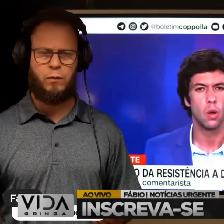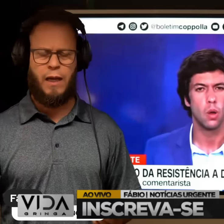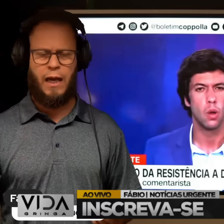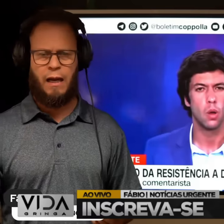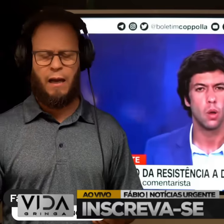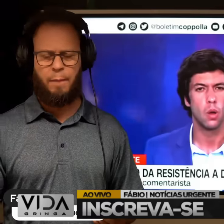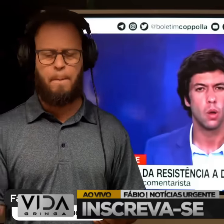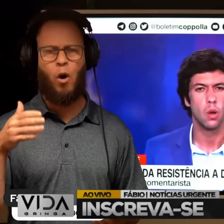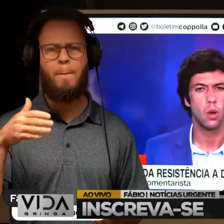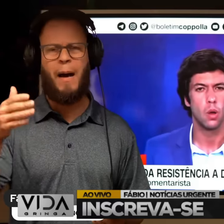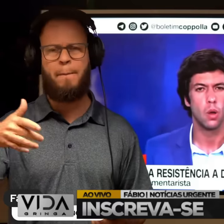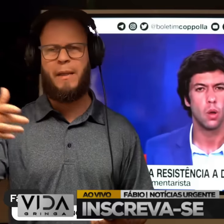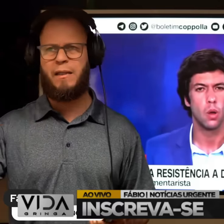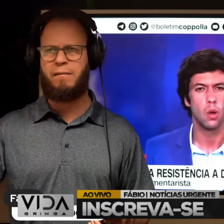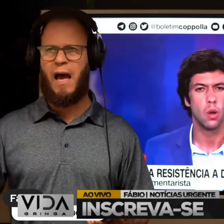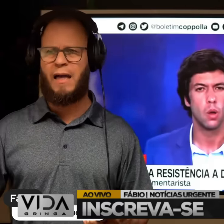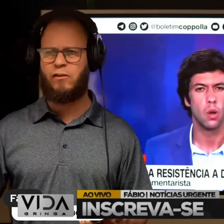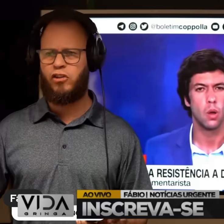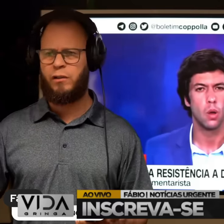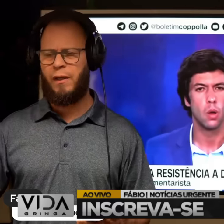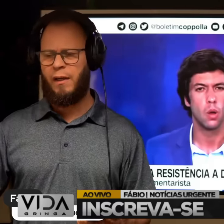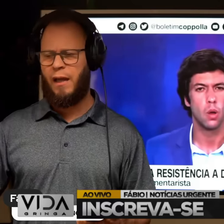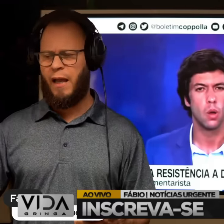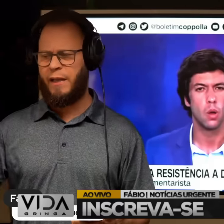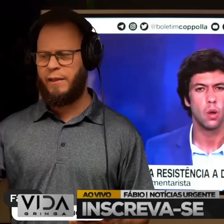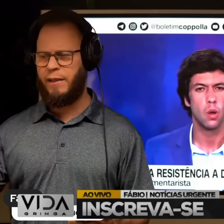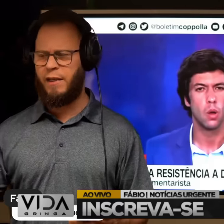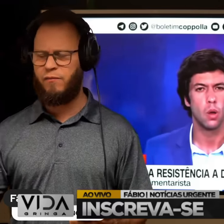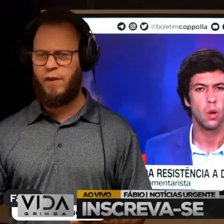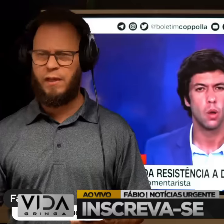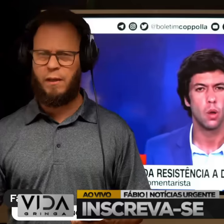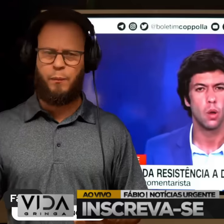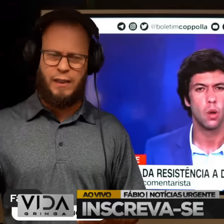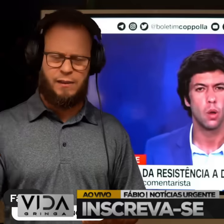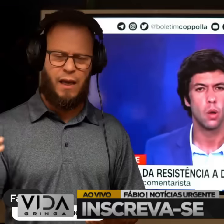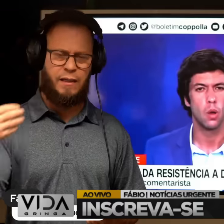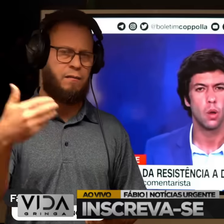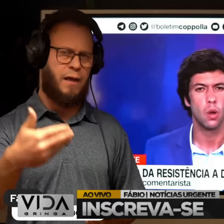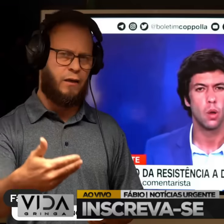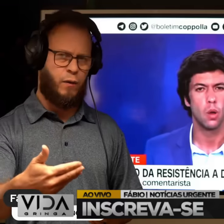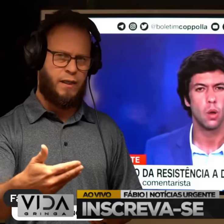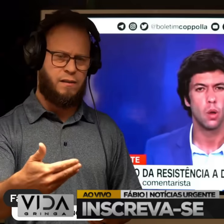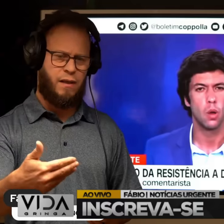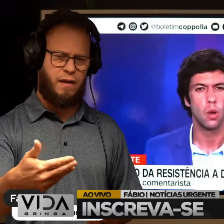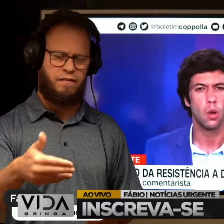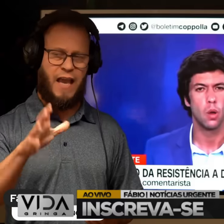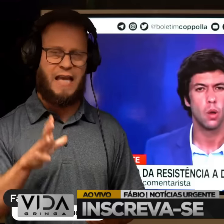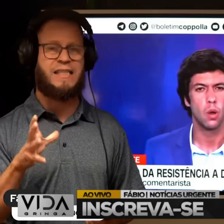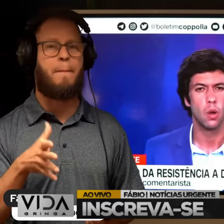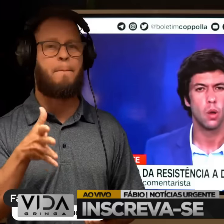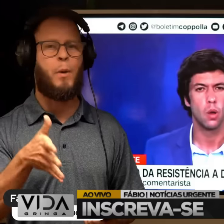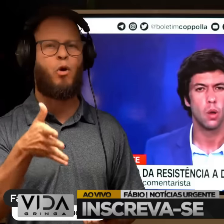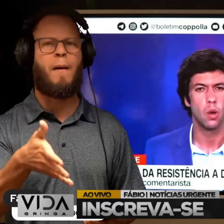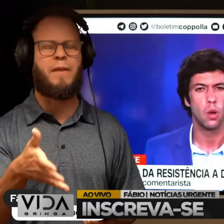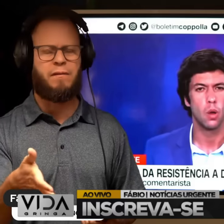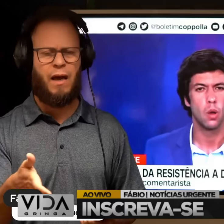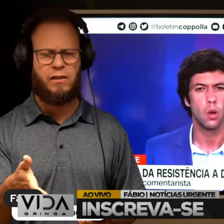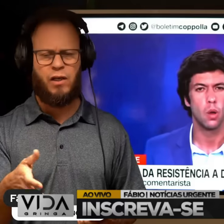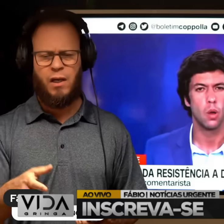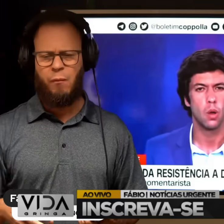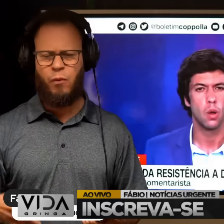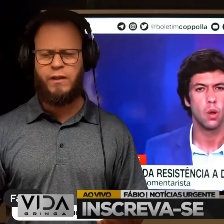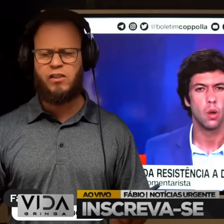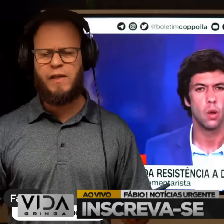comigo. A probabilidade é que ele venha passar e entrar no STF. Essa é a